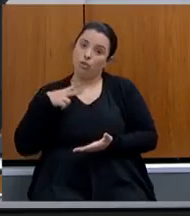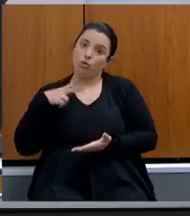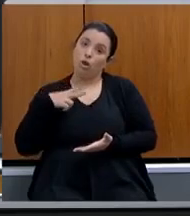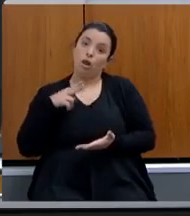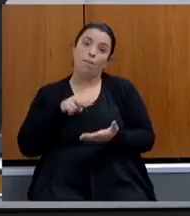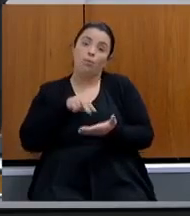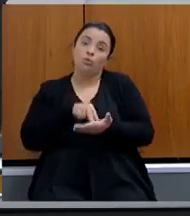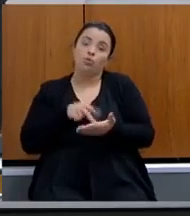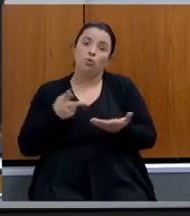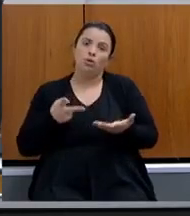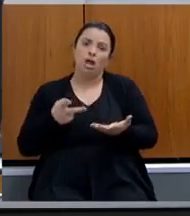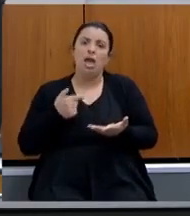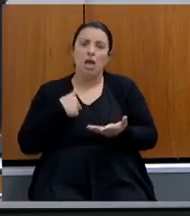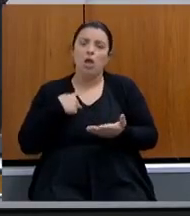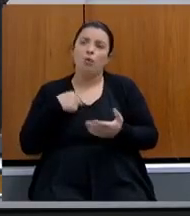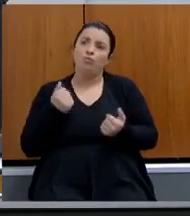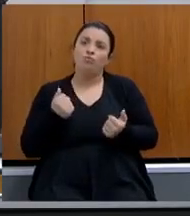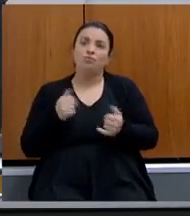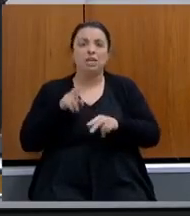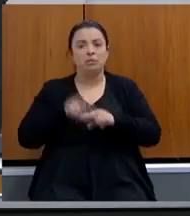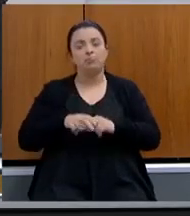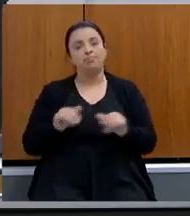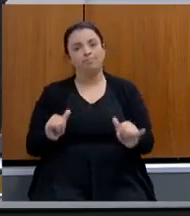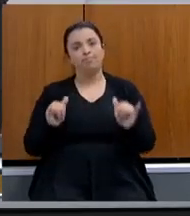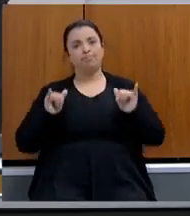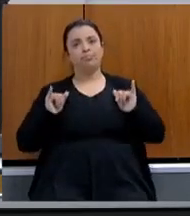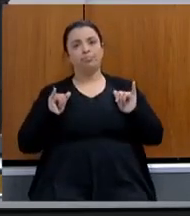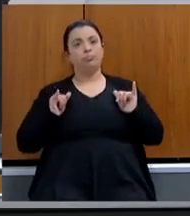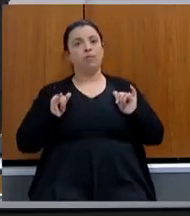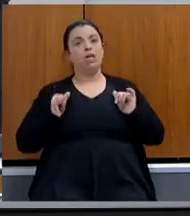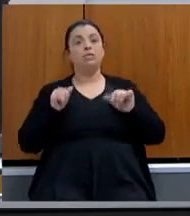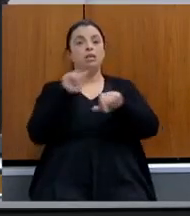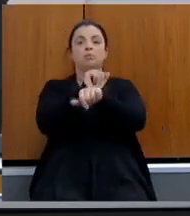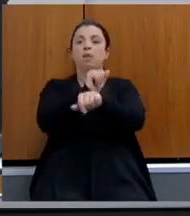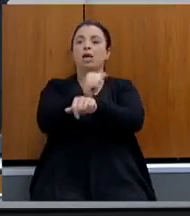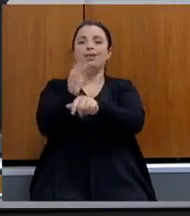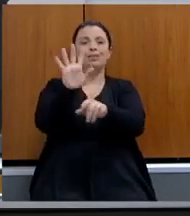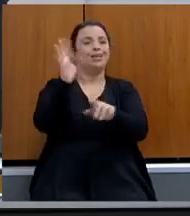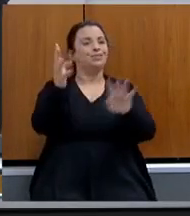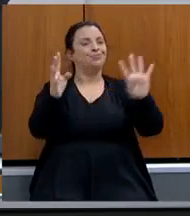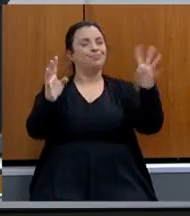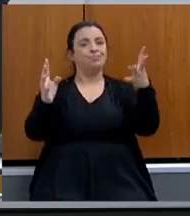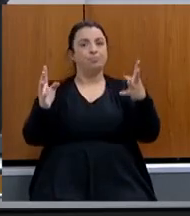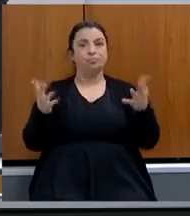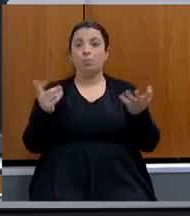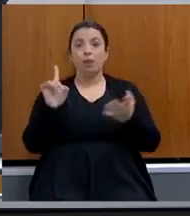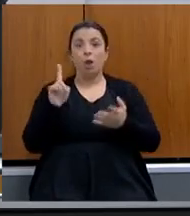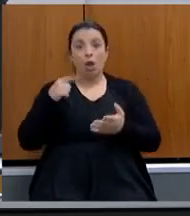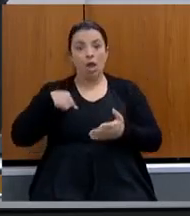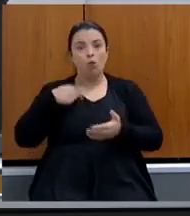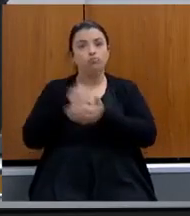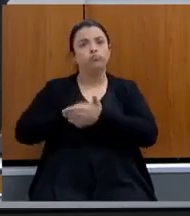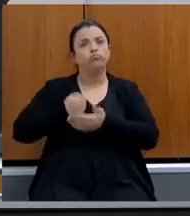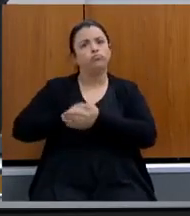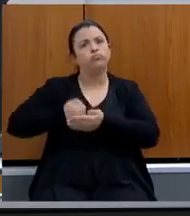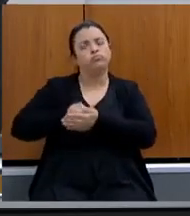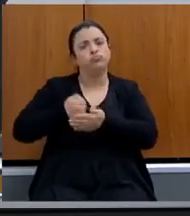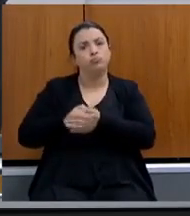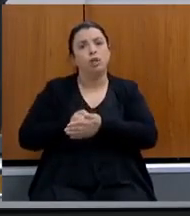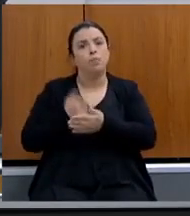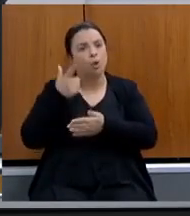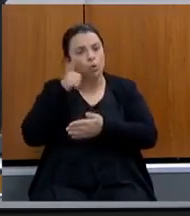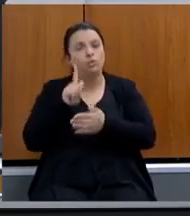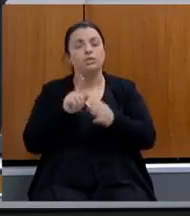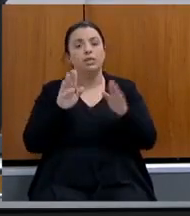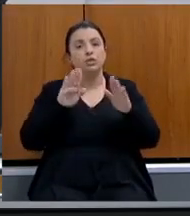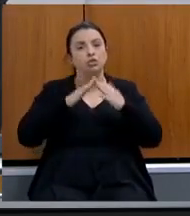eu estaria sentado esperando as coisas resolver tem um invés disso eu lutei muito para saber todas as escolas e os no meio